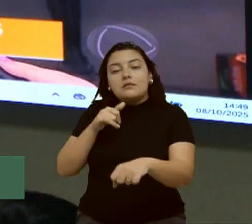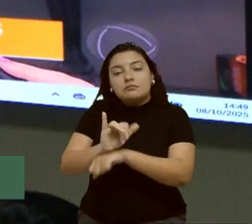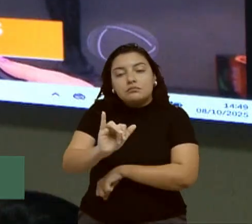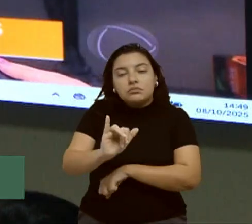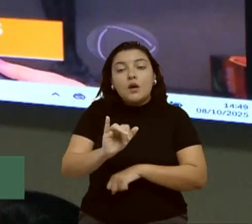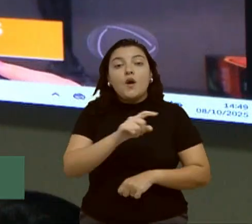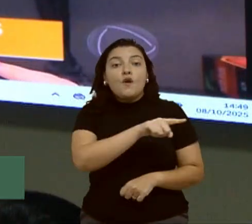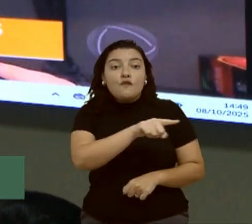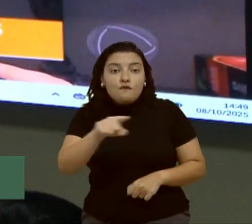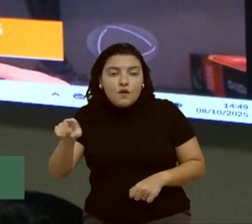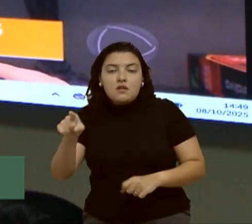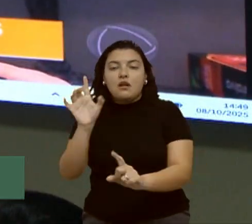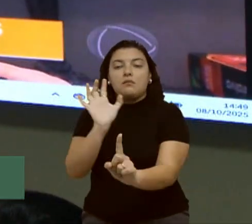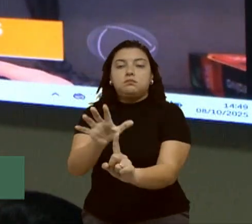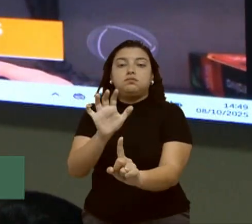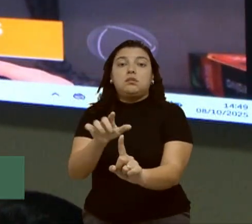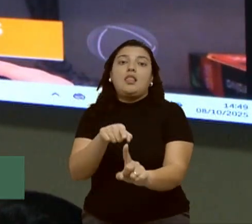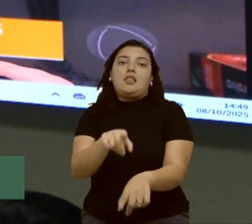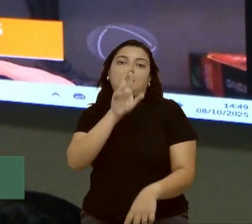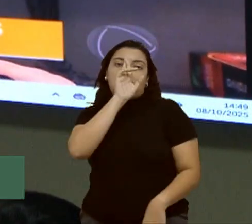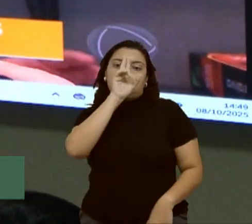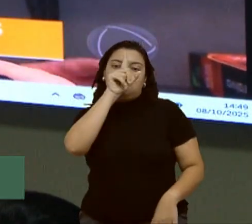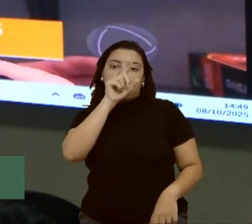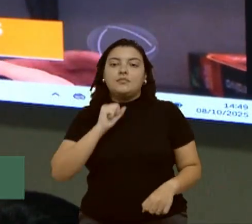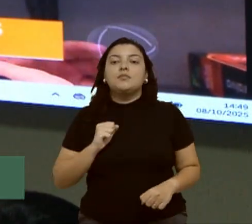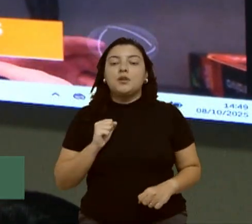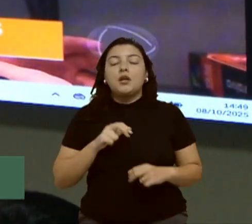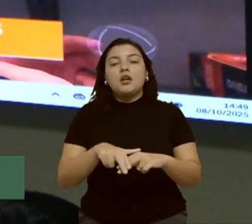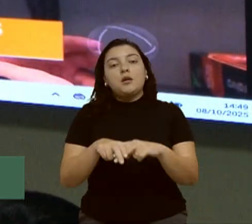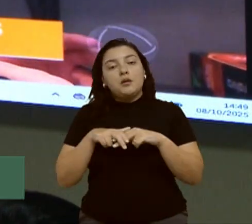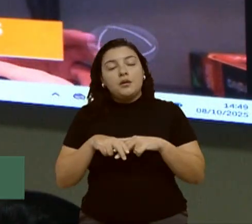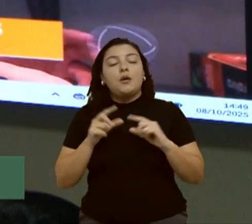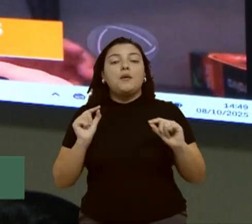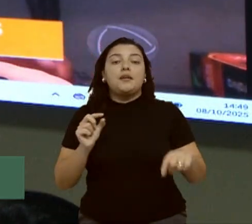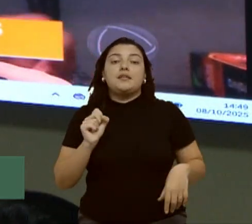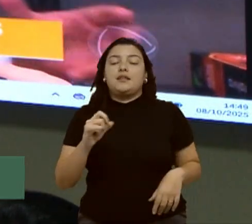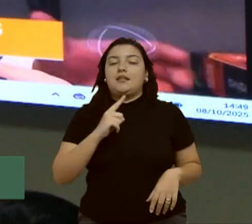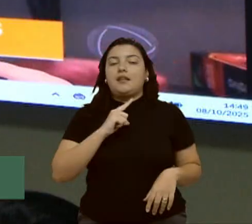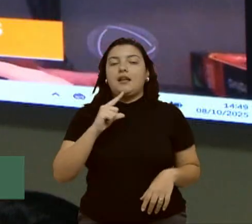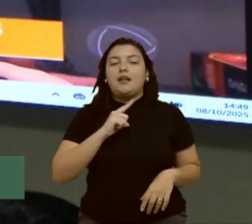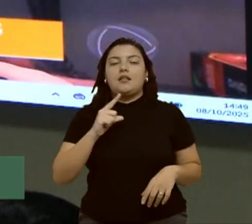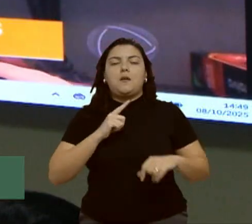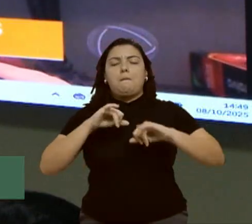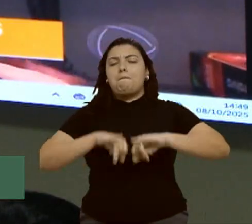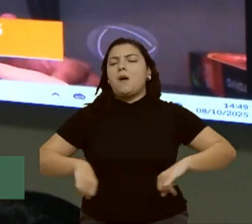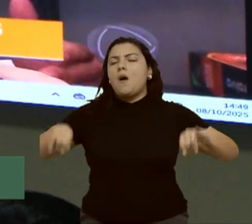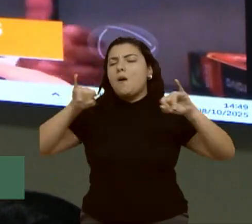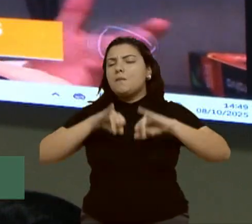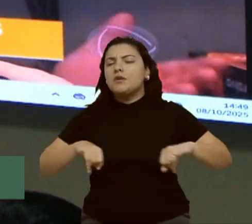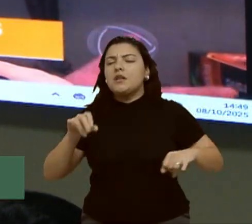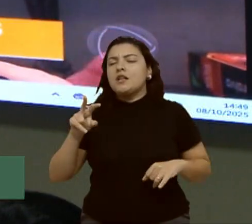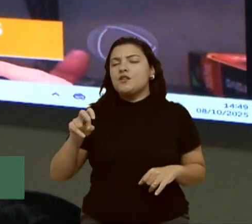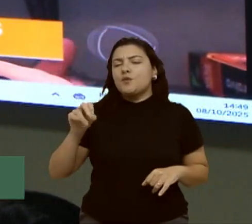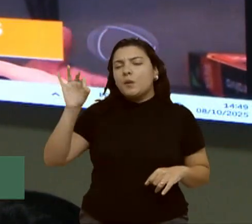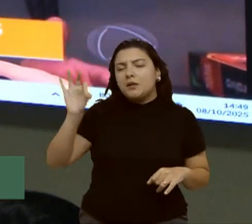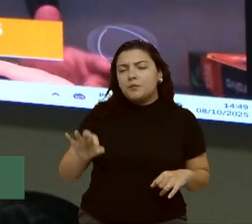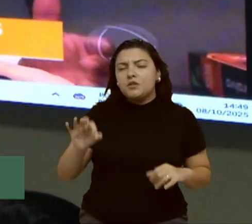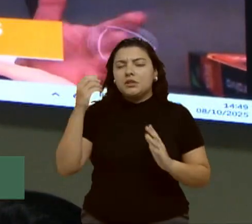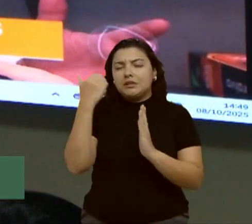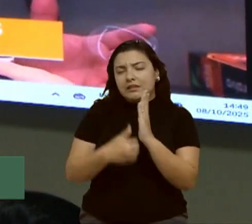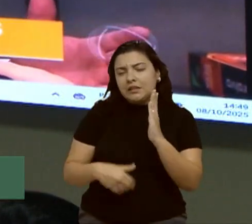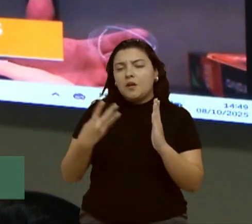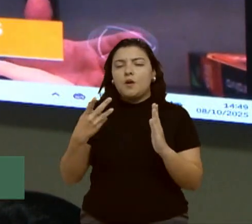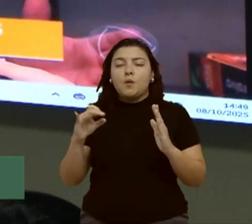induz o consumidor ao erro. Então, aparentemente, quando se coloca aquelas ofertas de 50%,